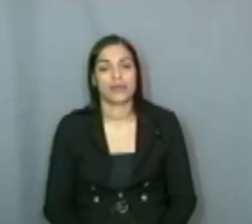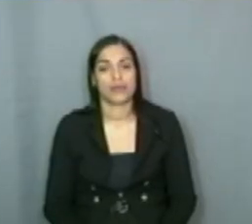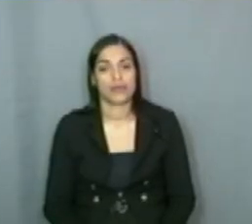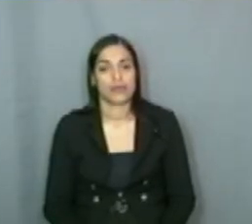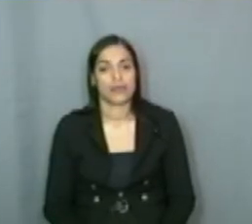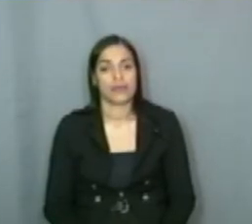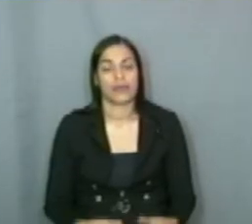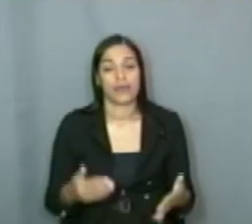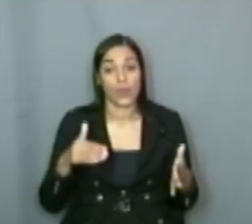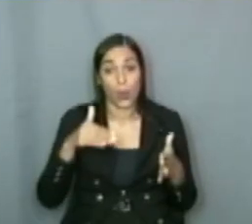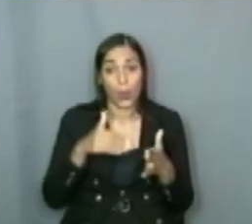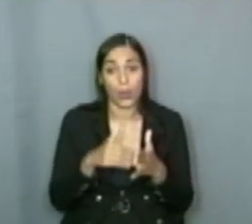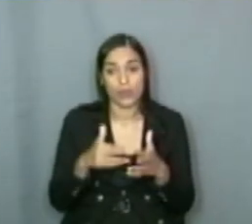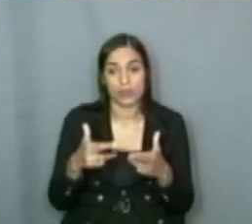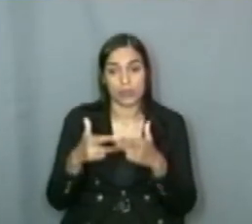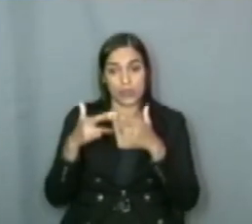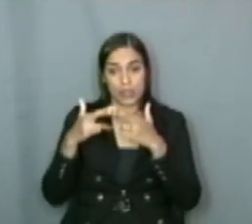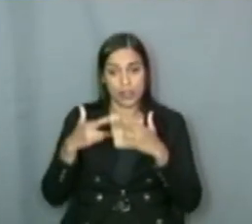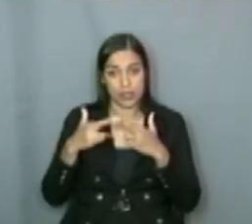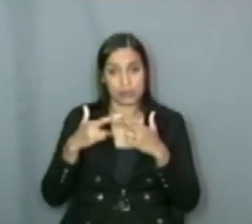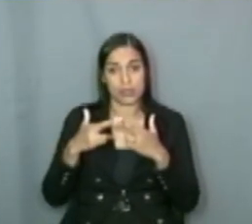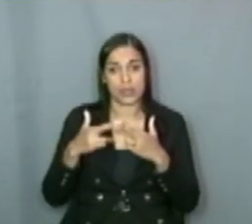Vamos agora para o último requerimento do dia,